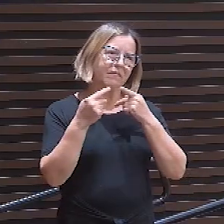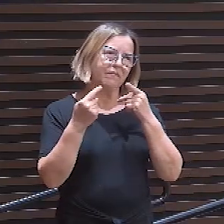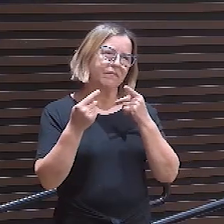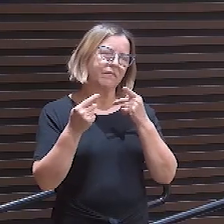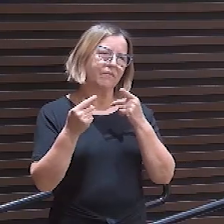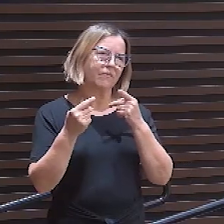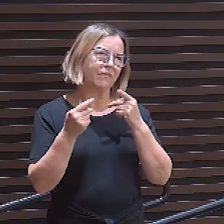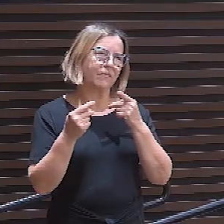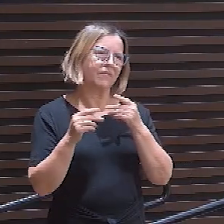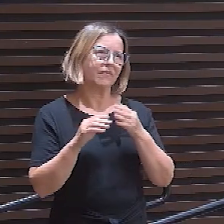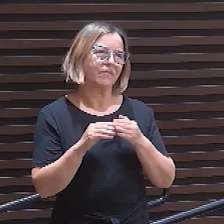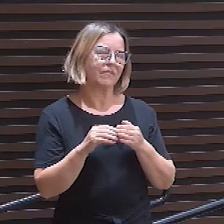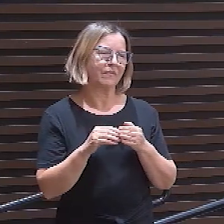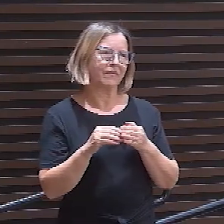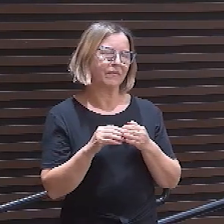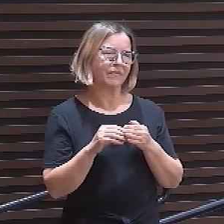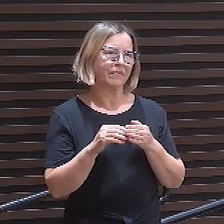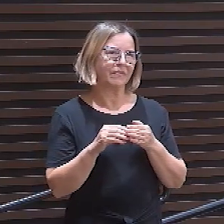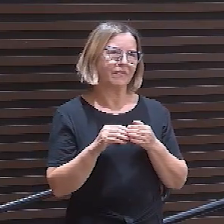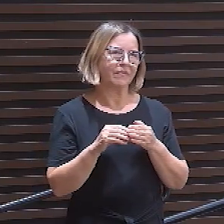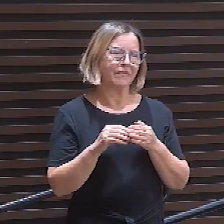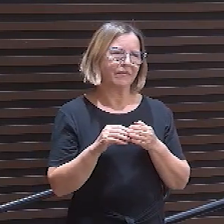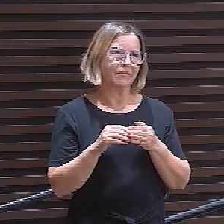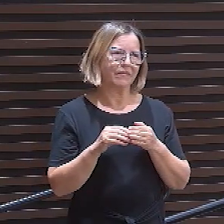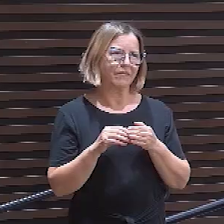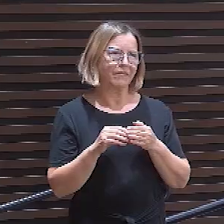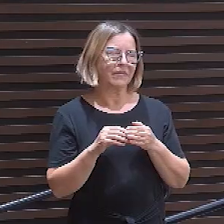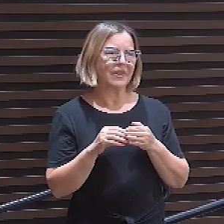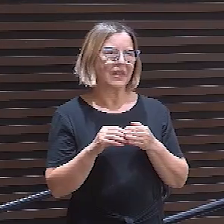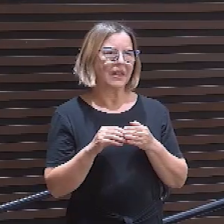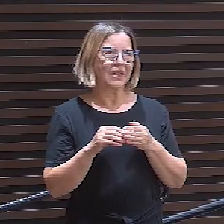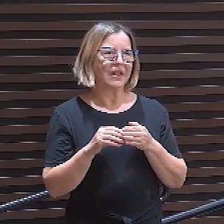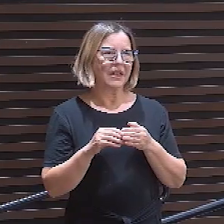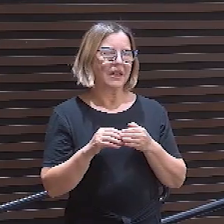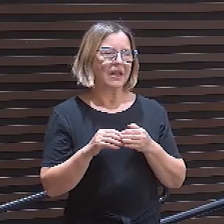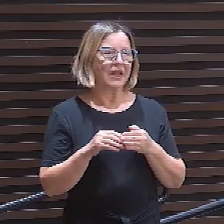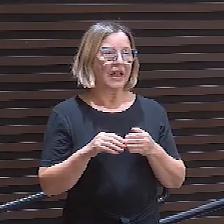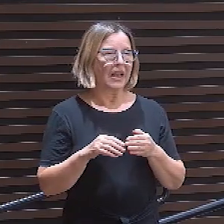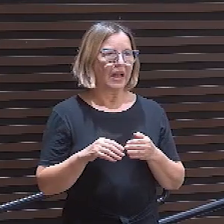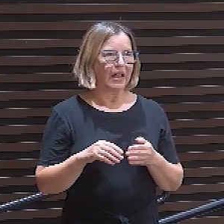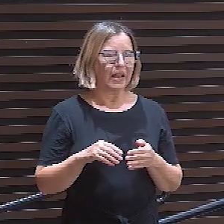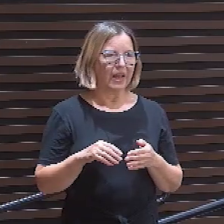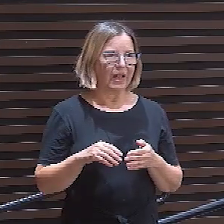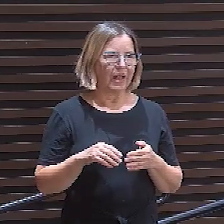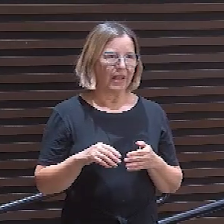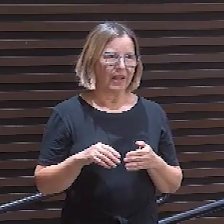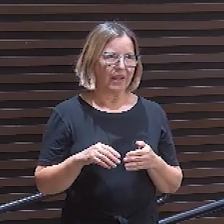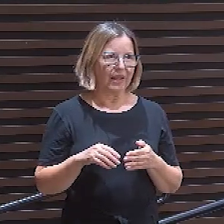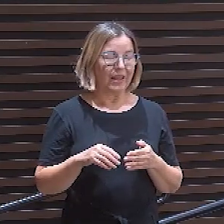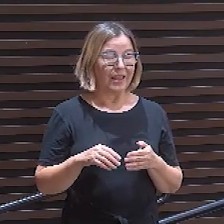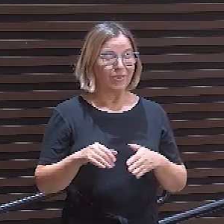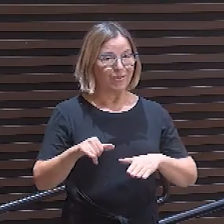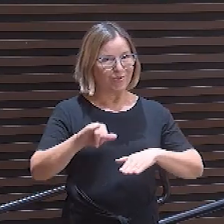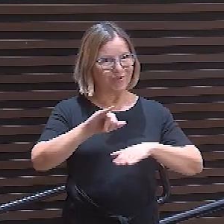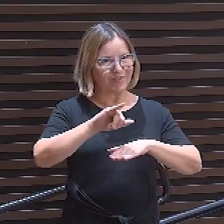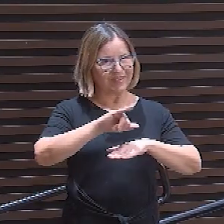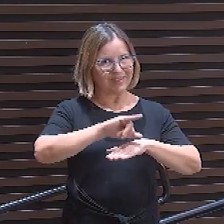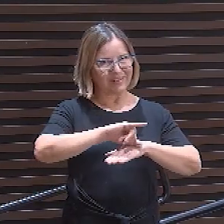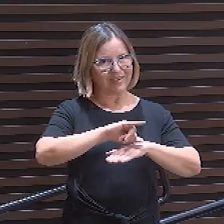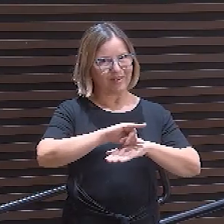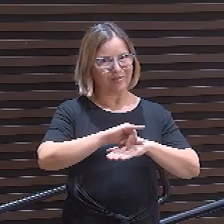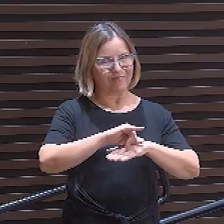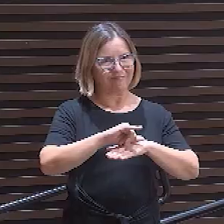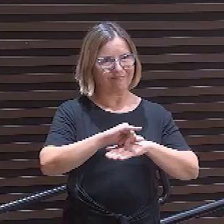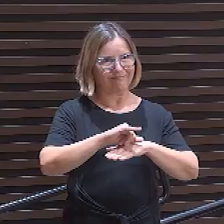como o centro da espiritualidade da mente humana, que foi afetada pela queda, mas foi restaurada